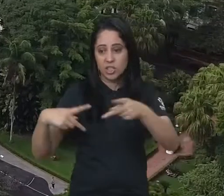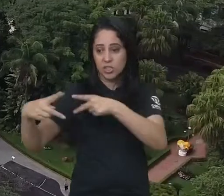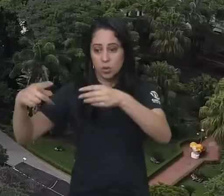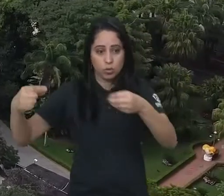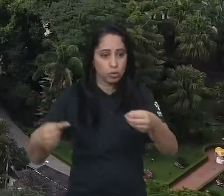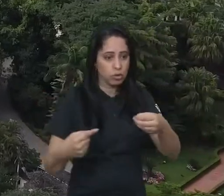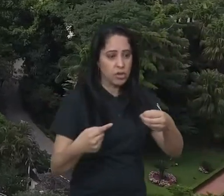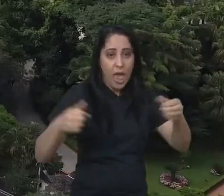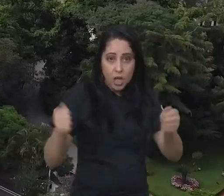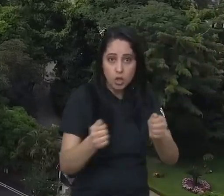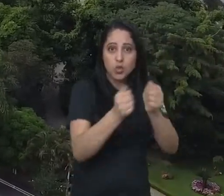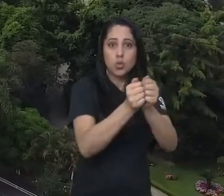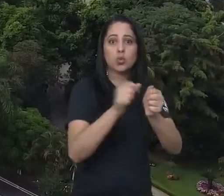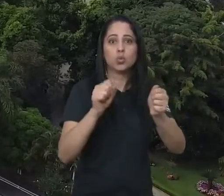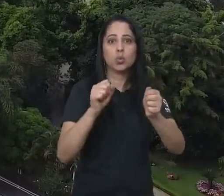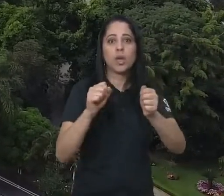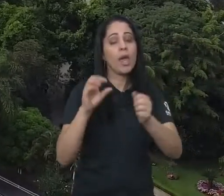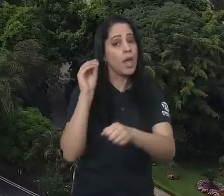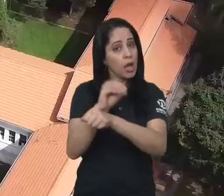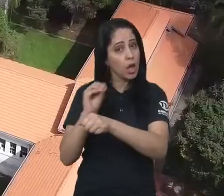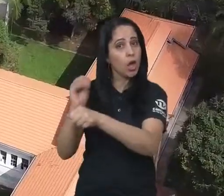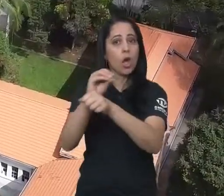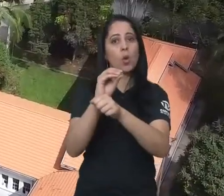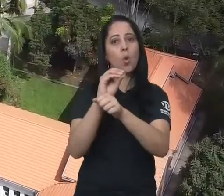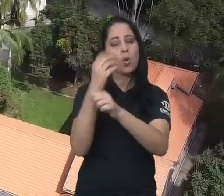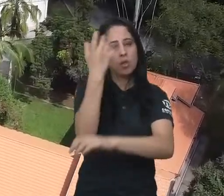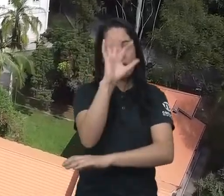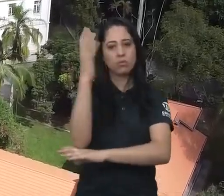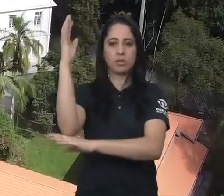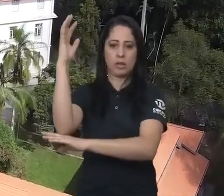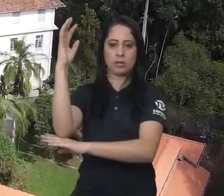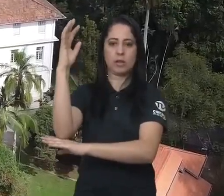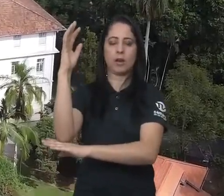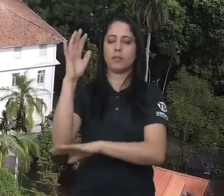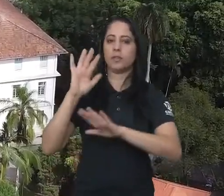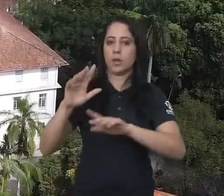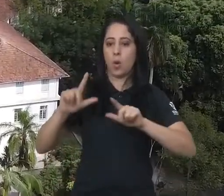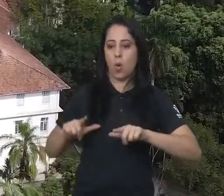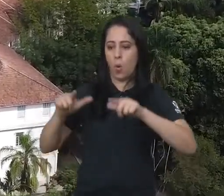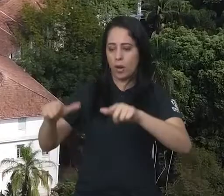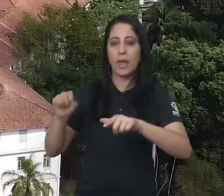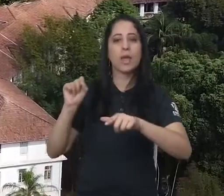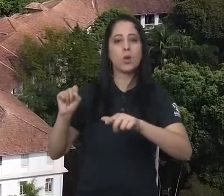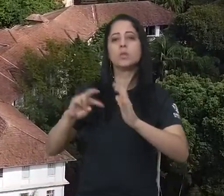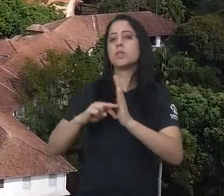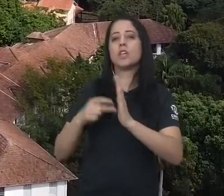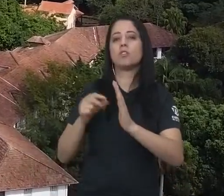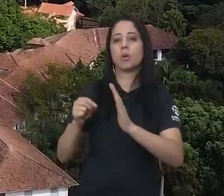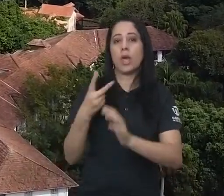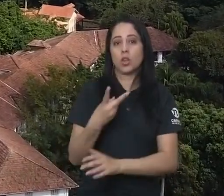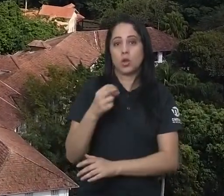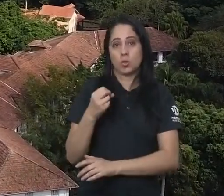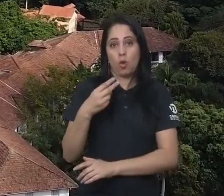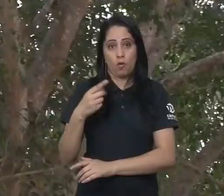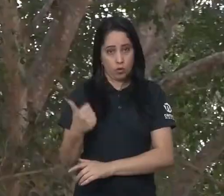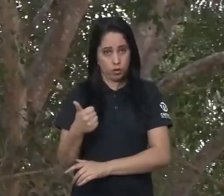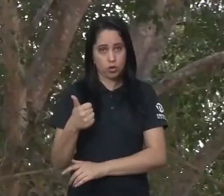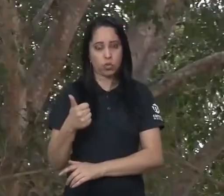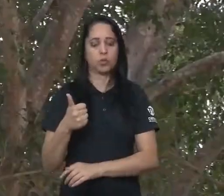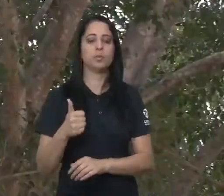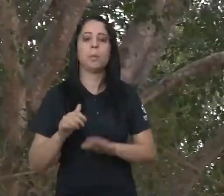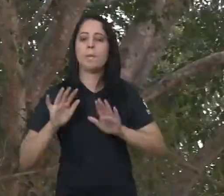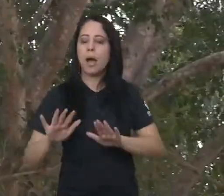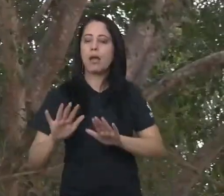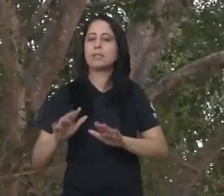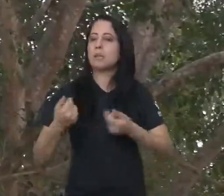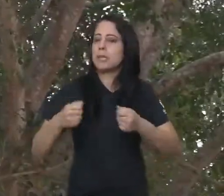pela excelência em arborização urbana. O selo recebido neste ano é referente à avaliação feita em 2021. No